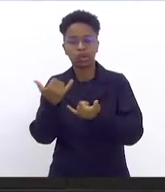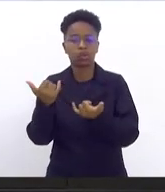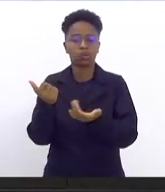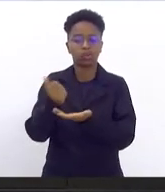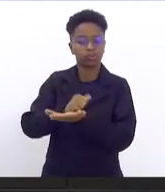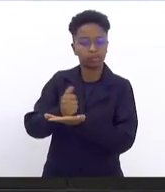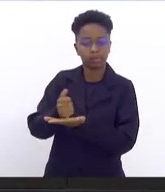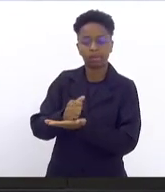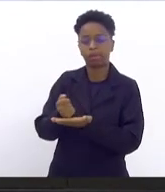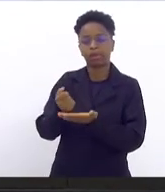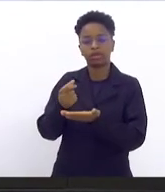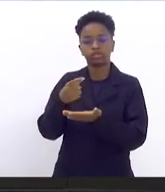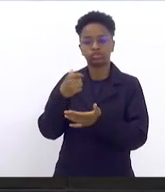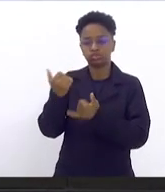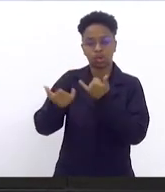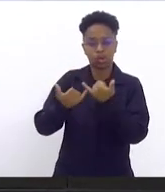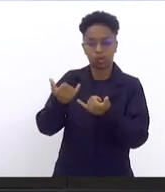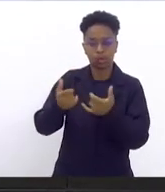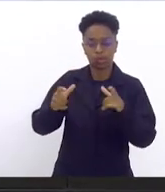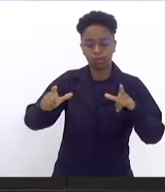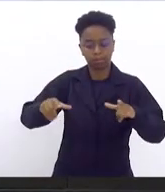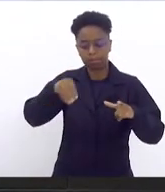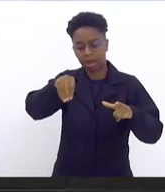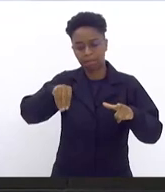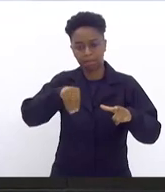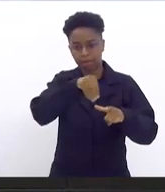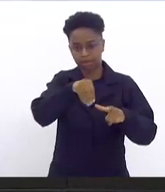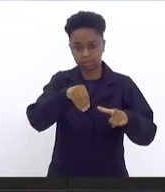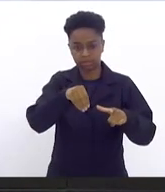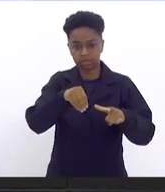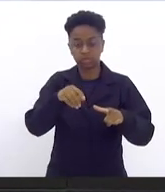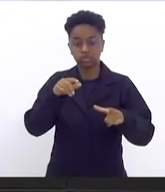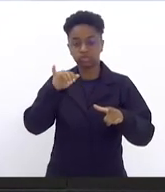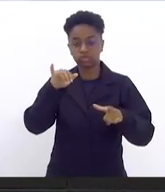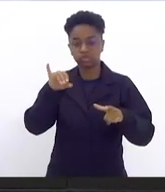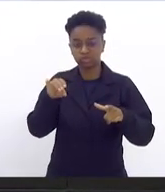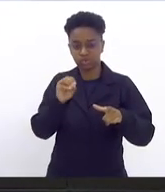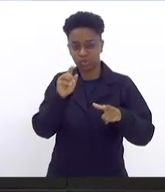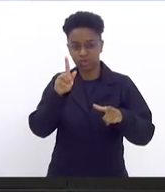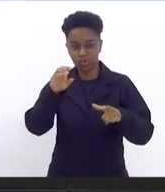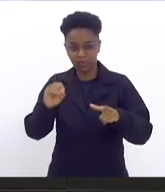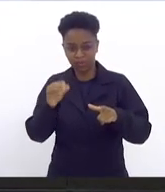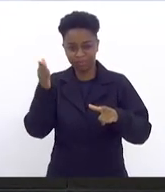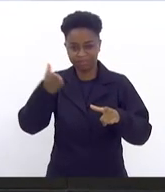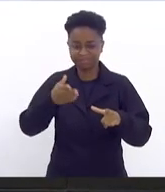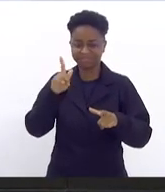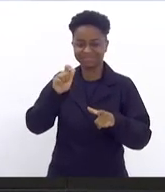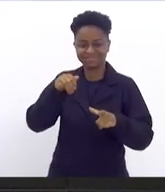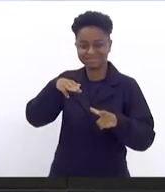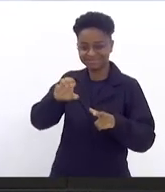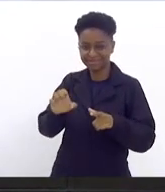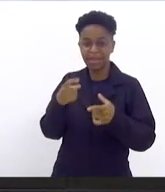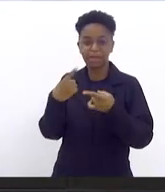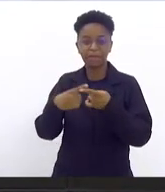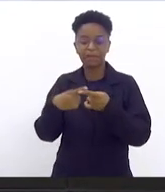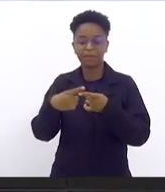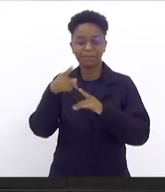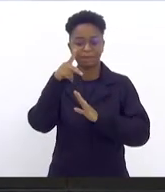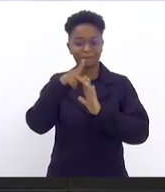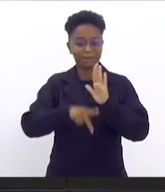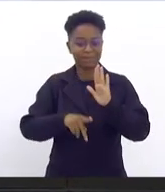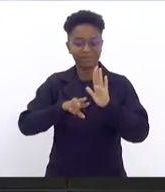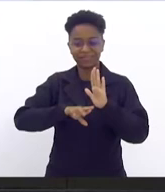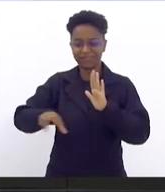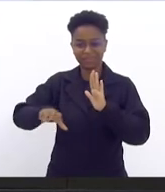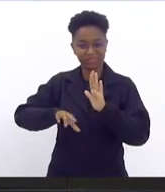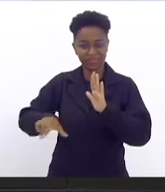eletrônicos, para jogos traço game. Jogos eletrônicos? Não, porque o projeto não é só sobre jogos eletrônicos, ele fala